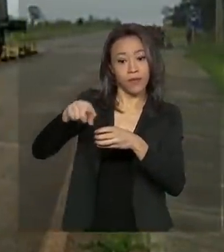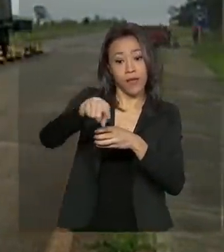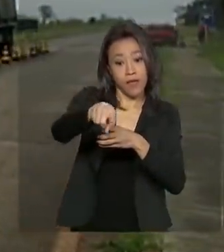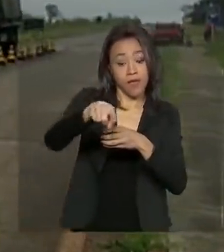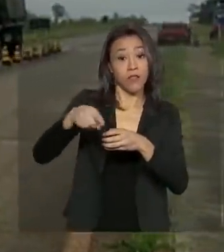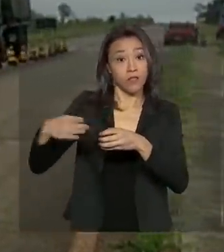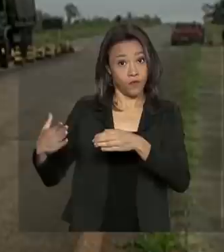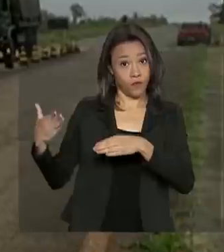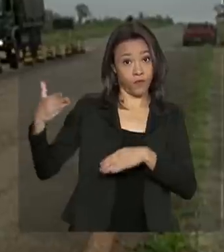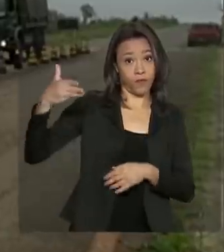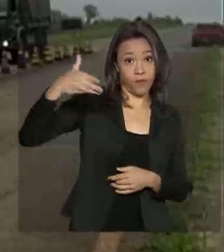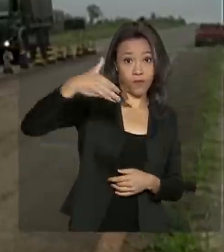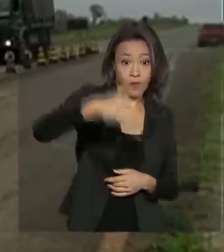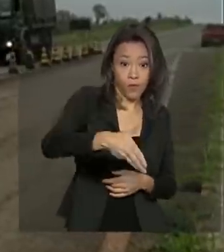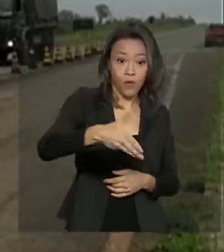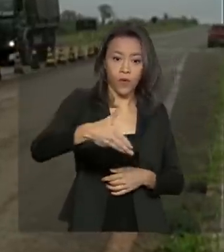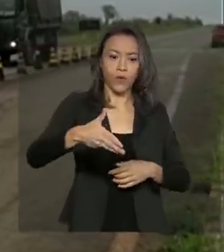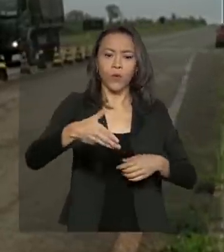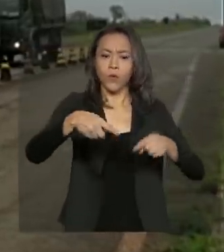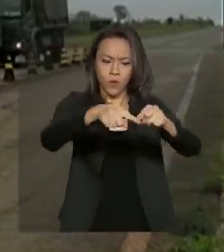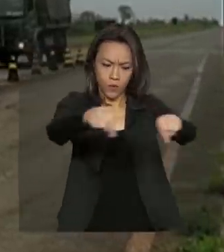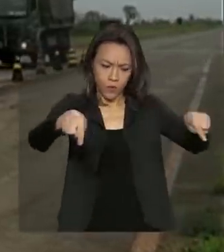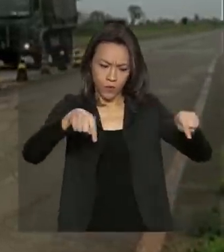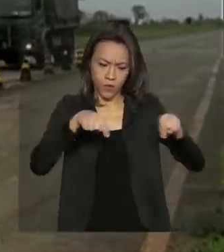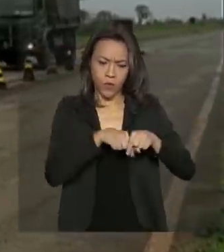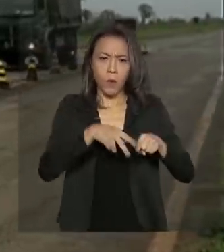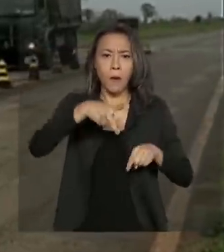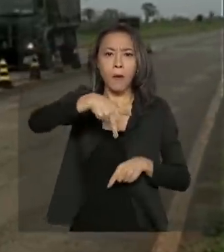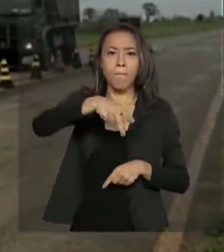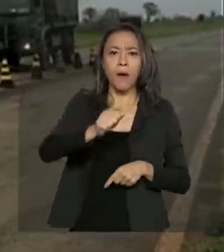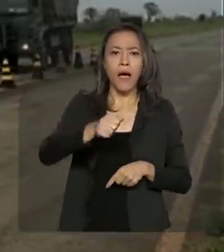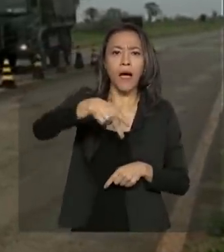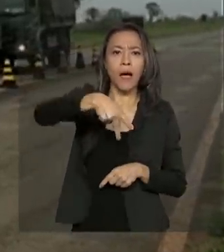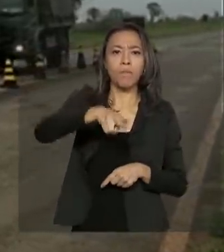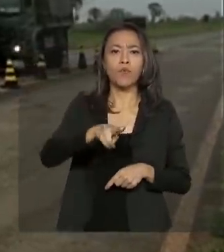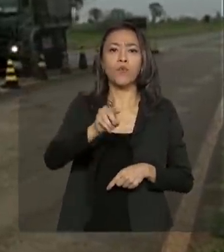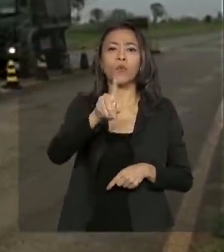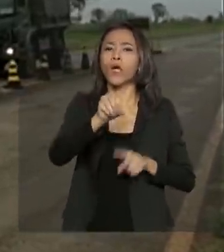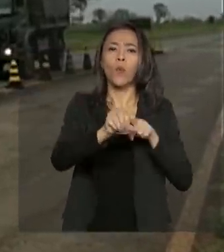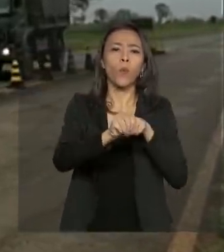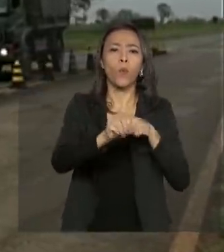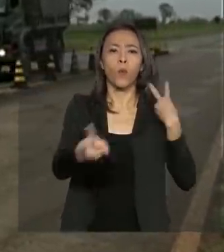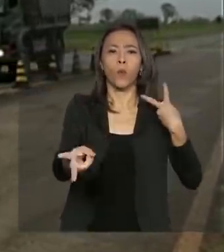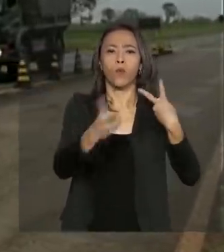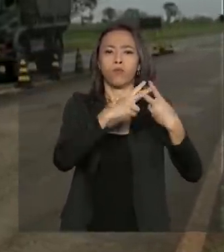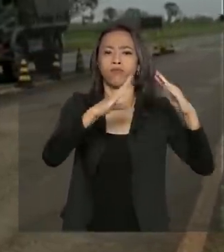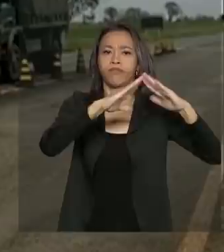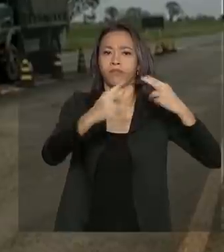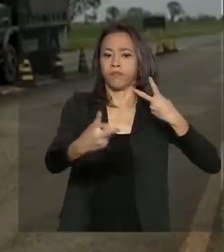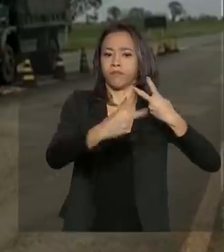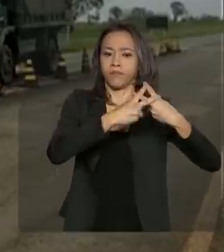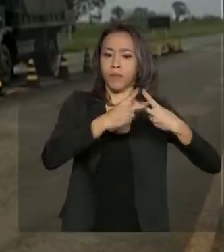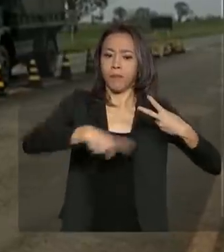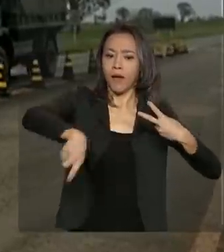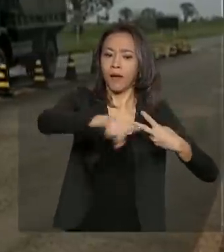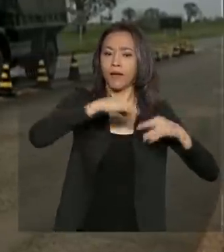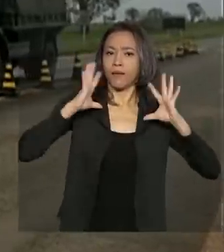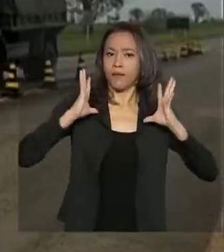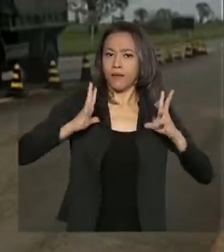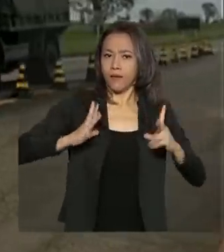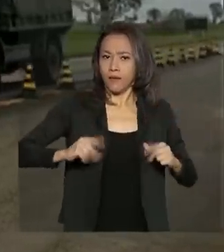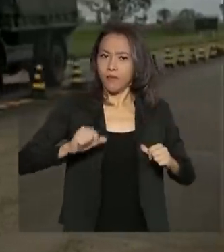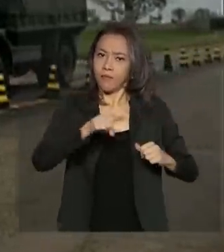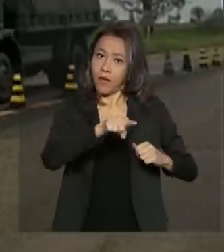foram ao centro de internação e reeducação papuda em brasília para capacitação de agentes e desinfecção de instalações